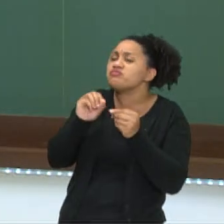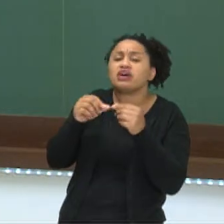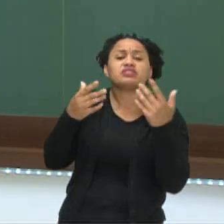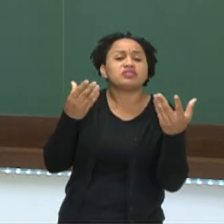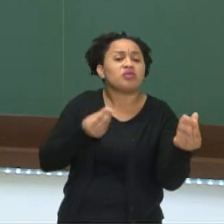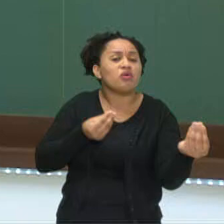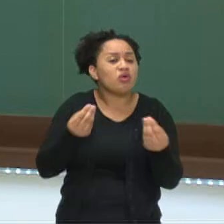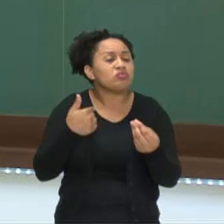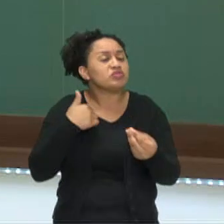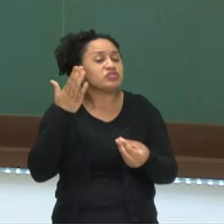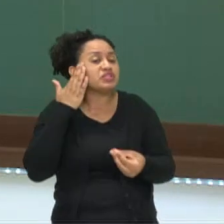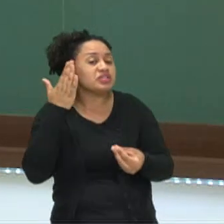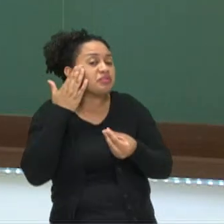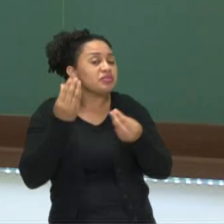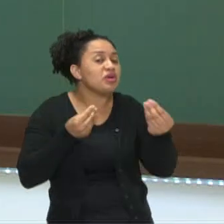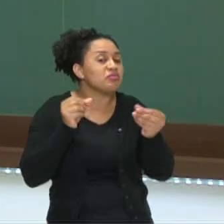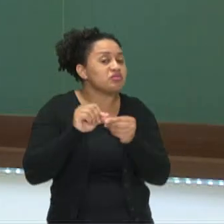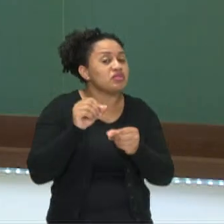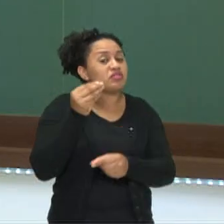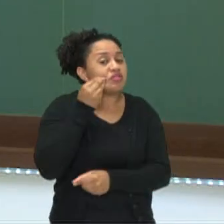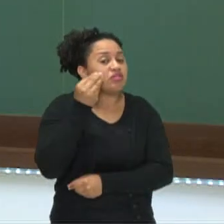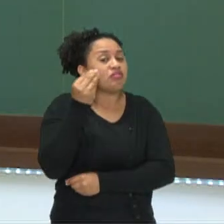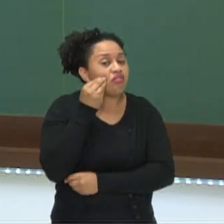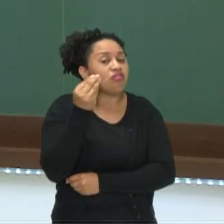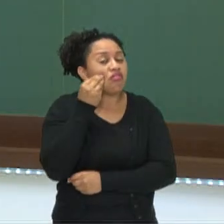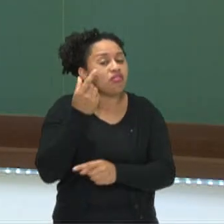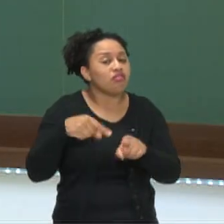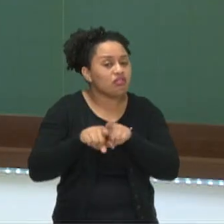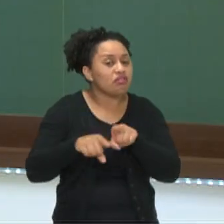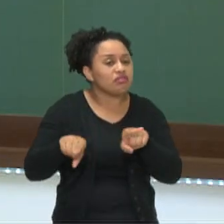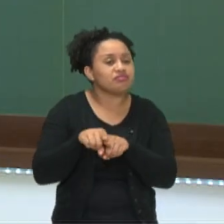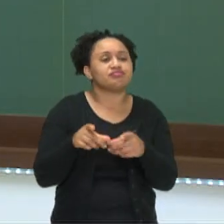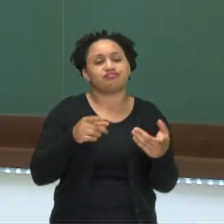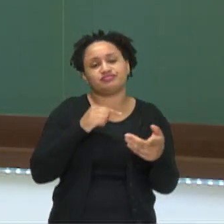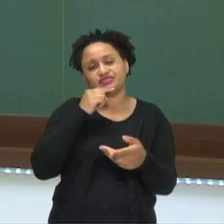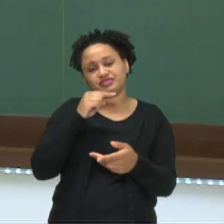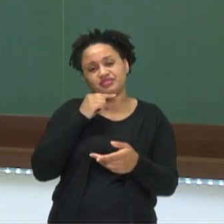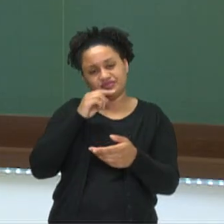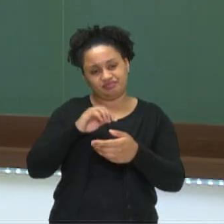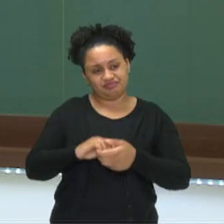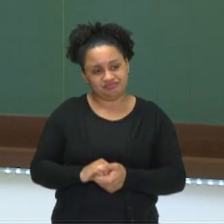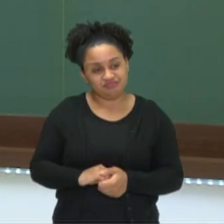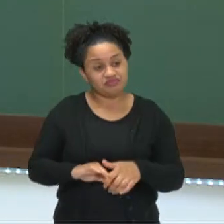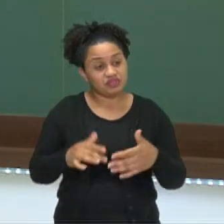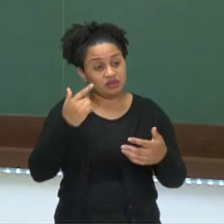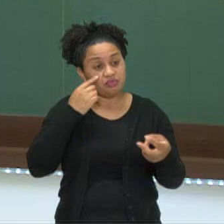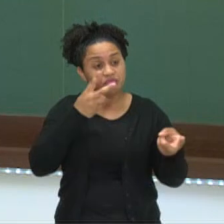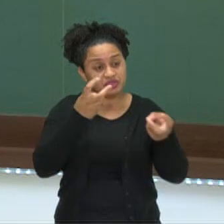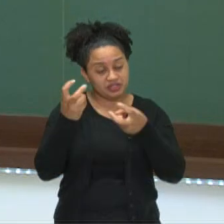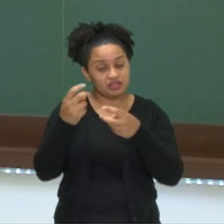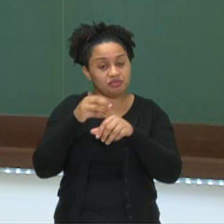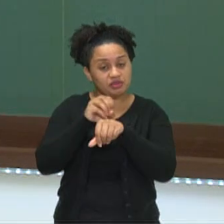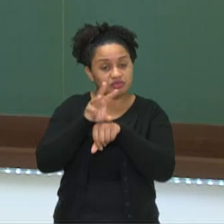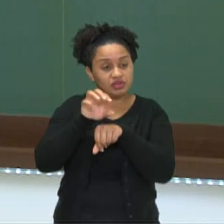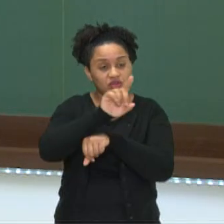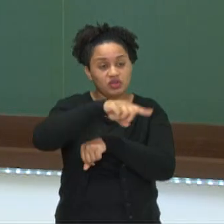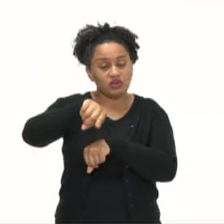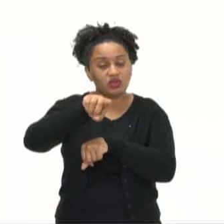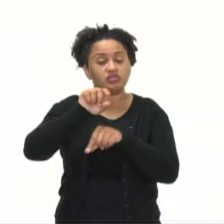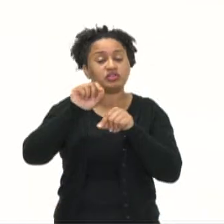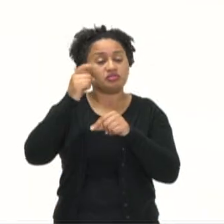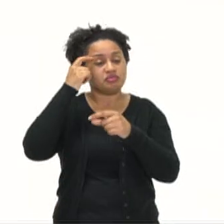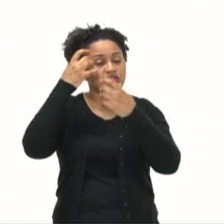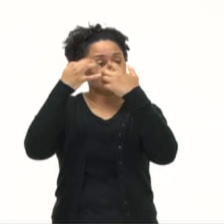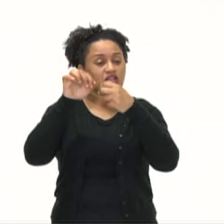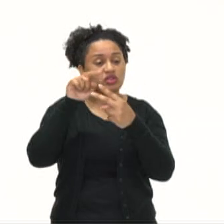Como é que eu vou adivinhar? Vou ficar testando várias vezes? Não, olha lá. Uma dica é você pensar em